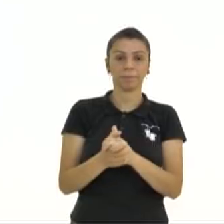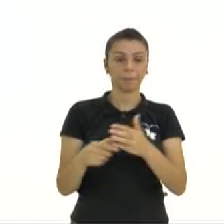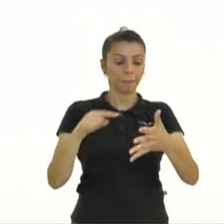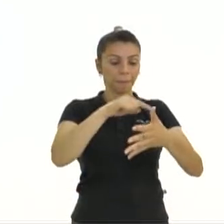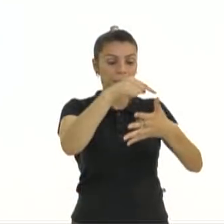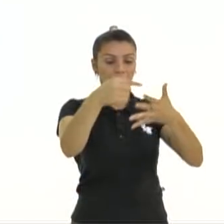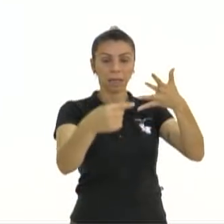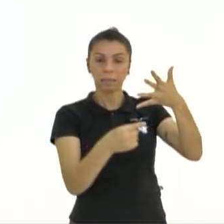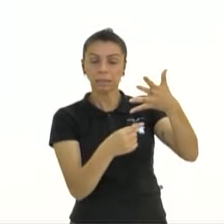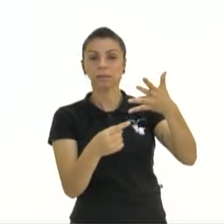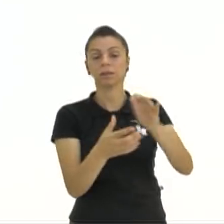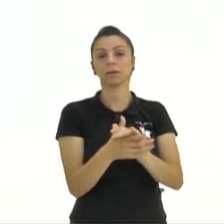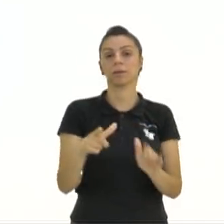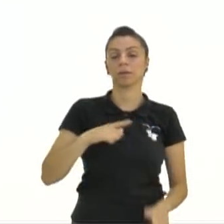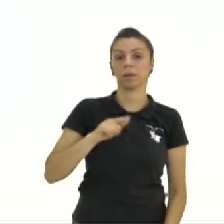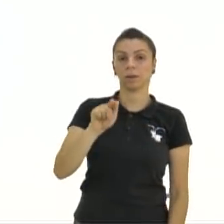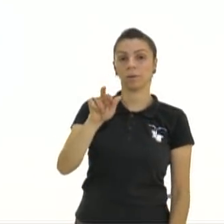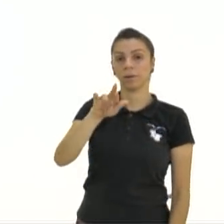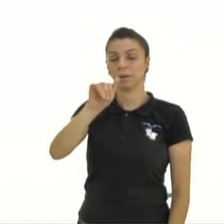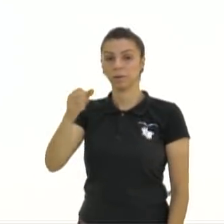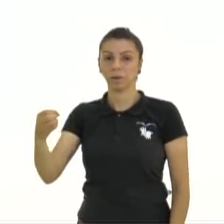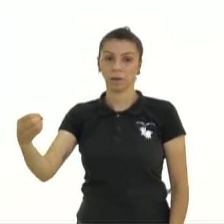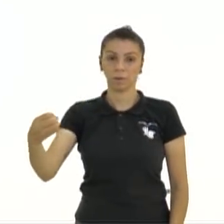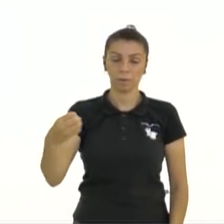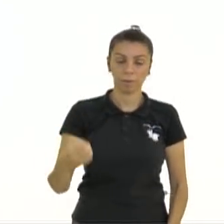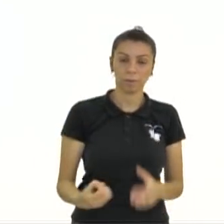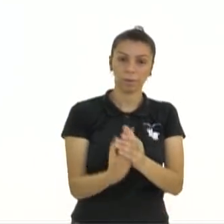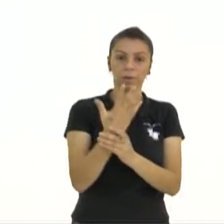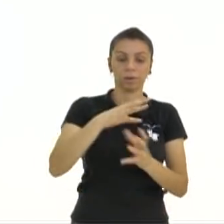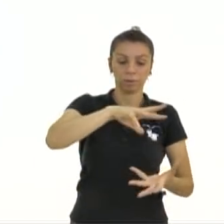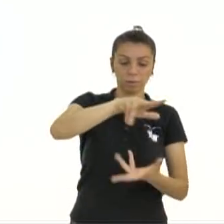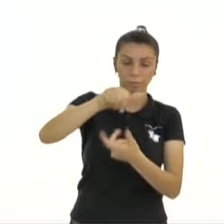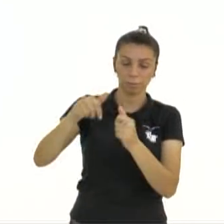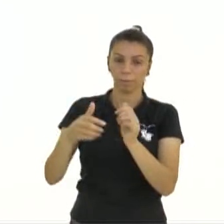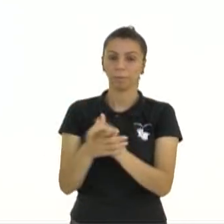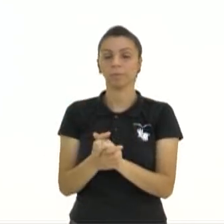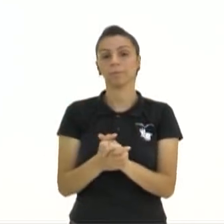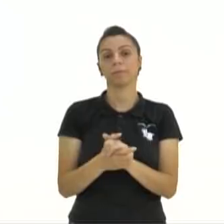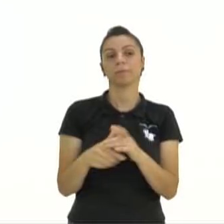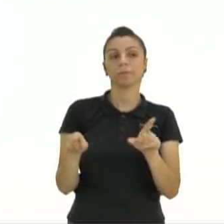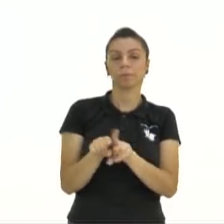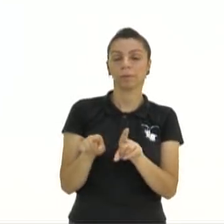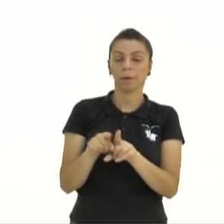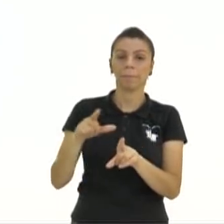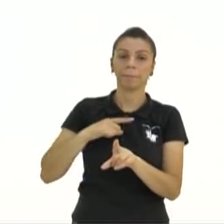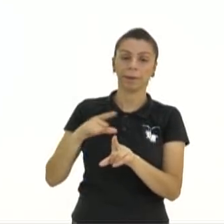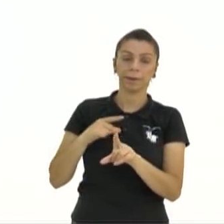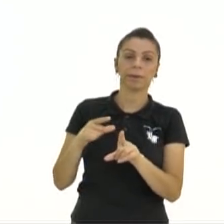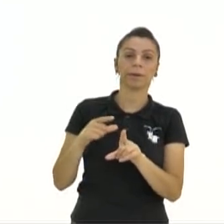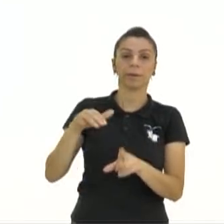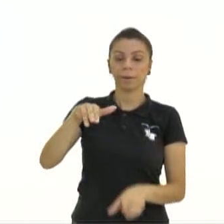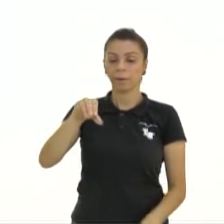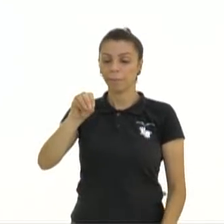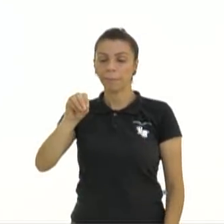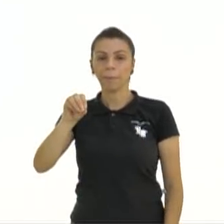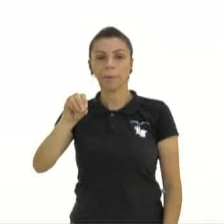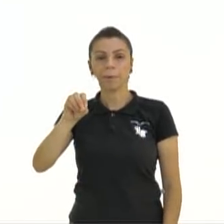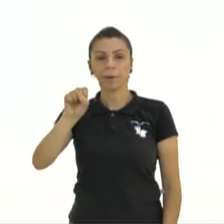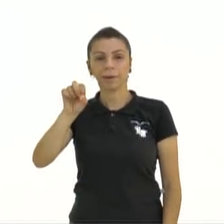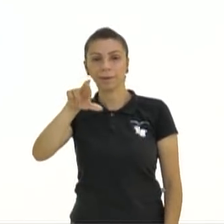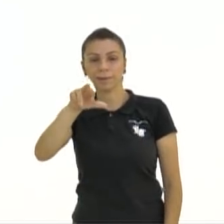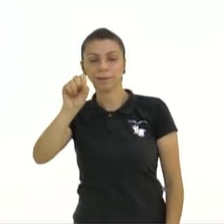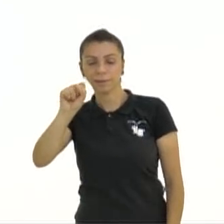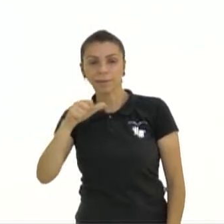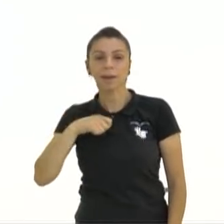livros. Gênesis, que é a origem do mundo, Êxodo, que conta quando Moisés tirou os judeus do Egito e foi em busca da Terra